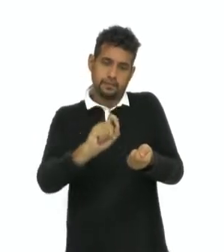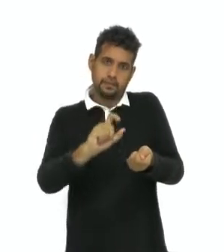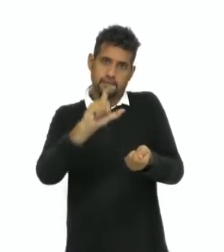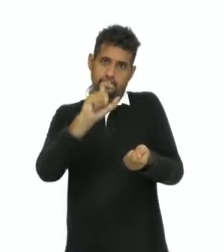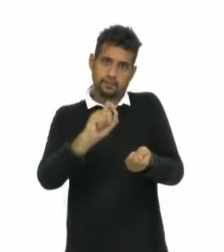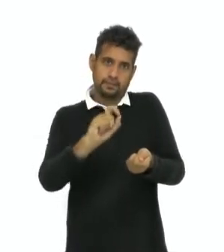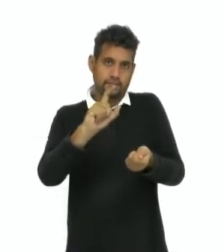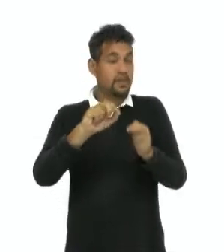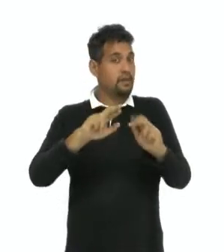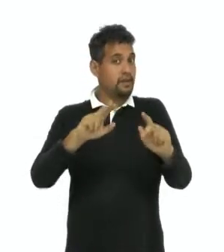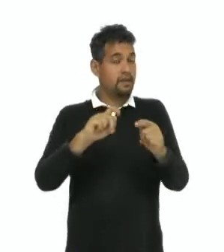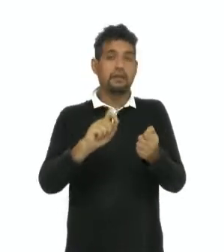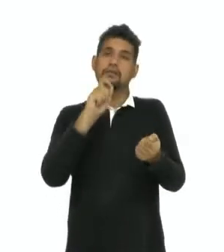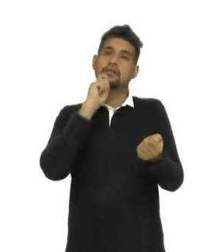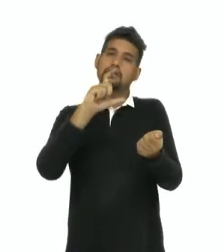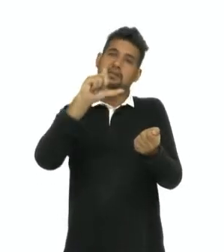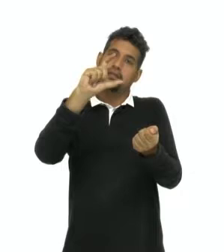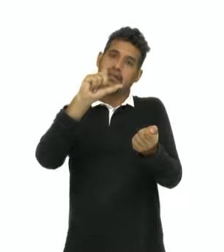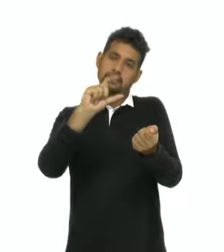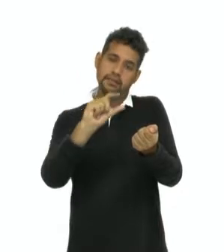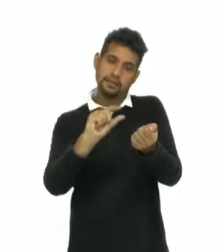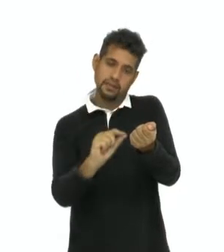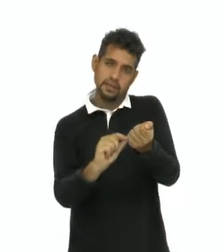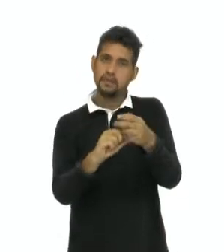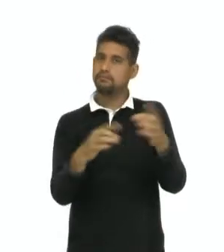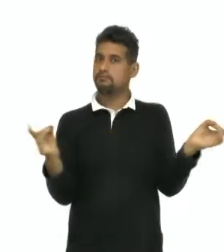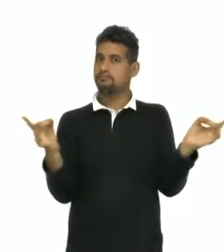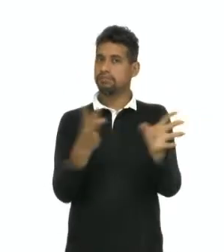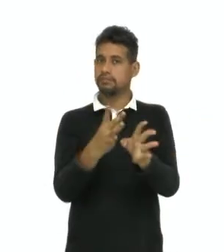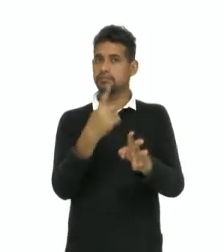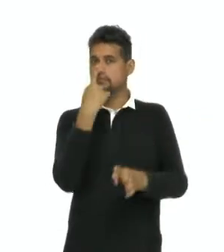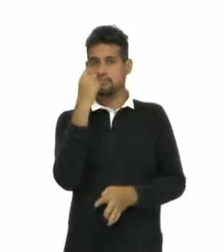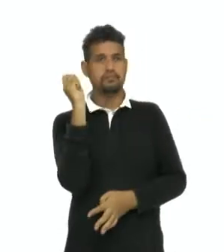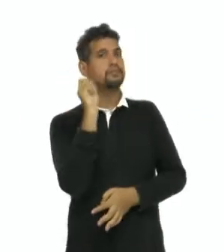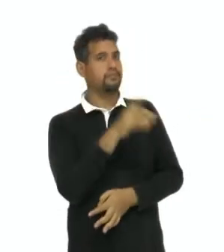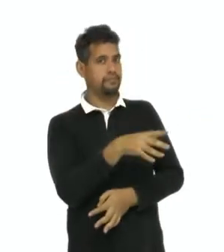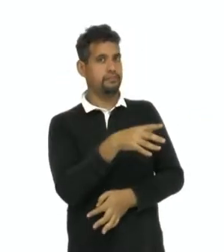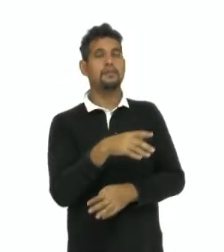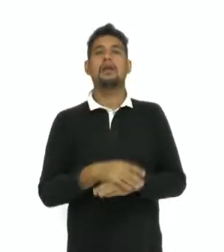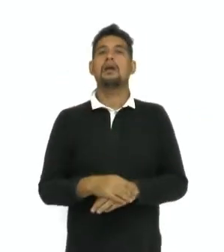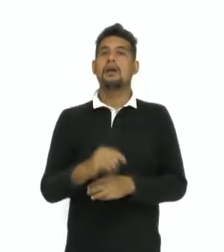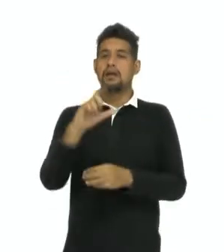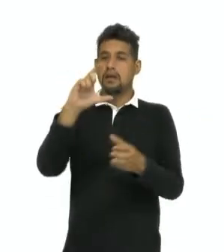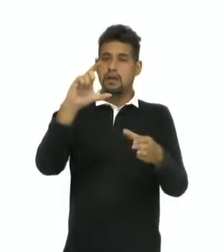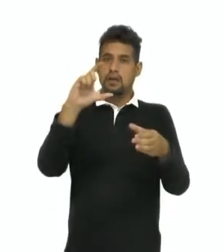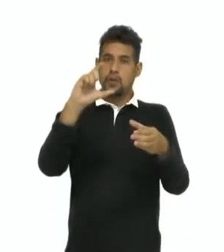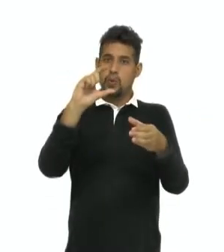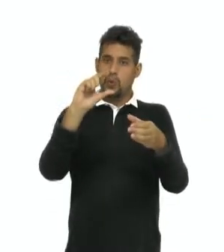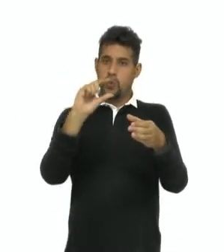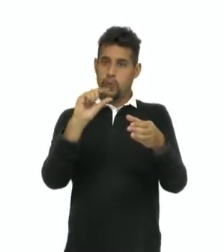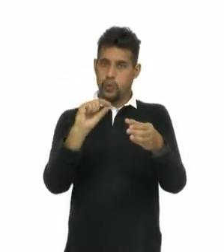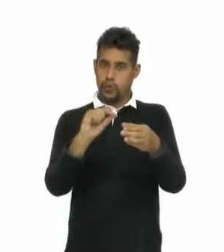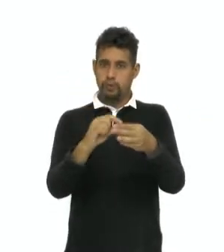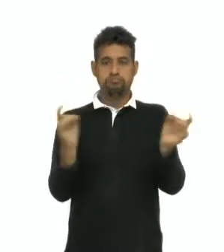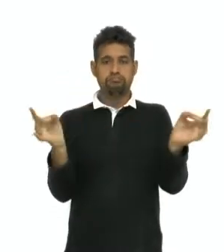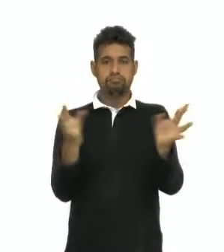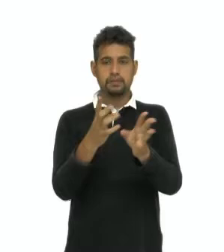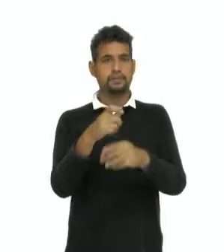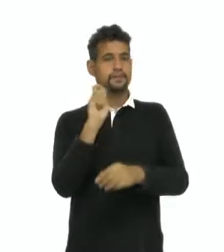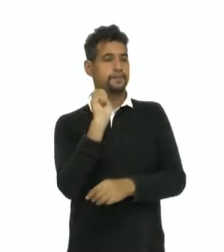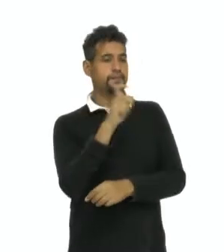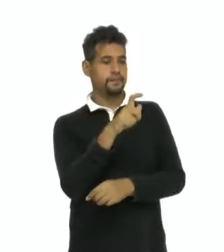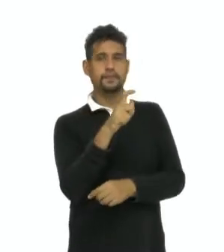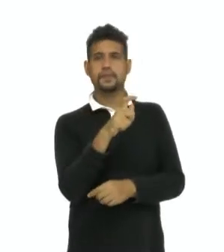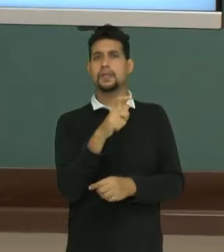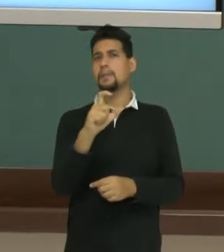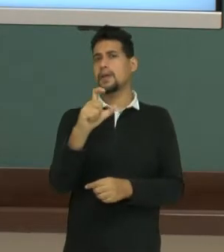e a reação de oxirredução que ocorre no interior da pilha acaba. Essas pilhas devem ser descartadas. Então, as pilhas